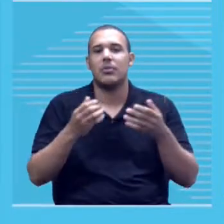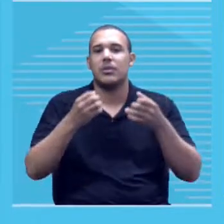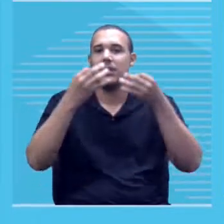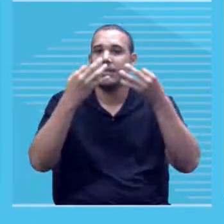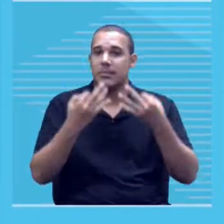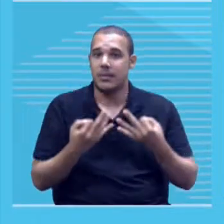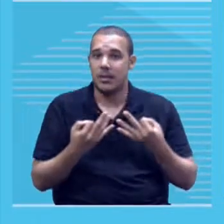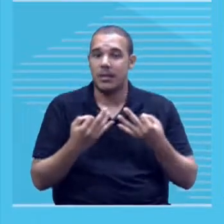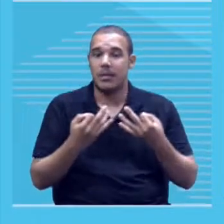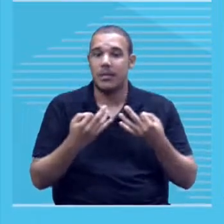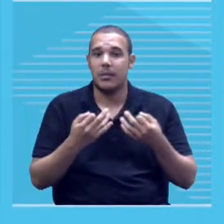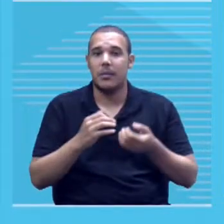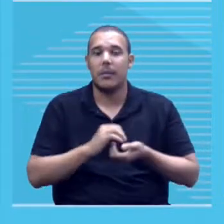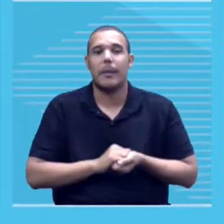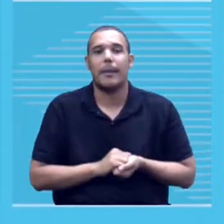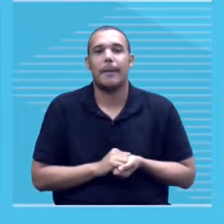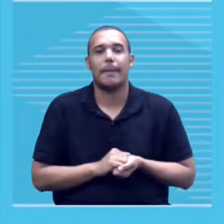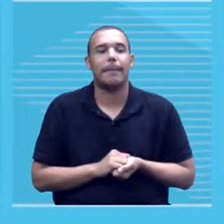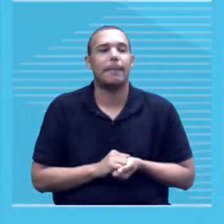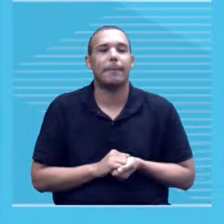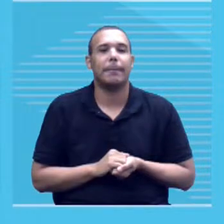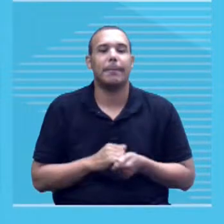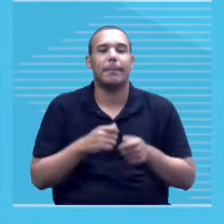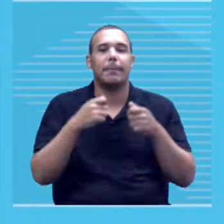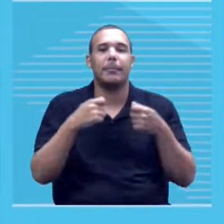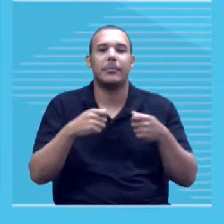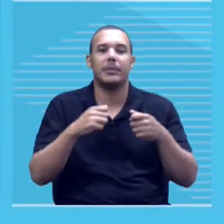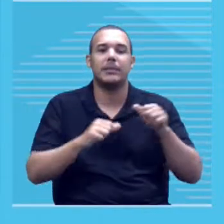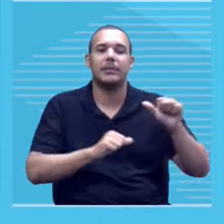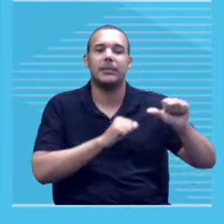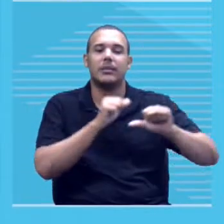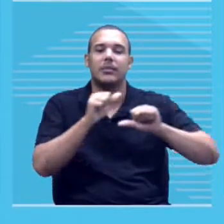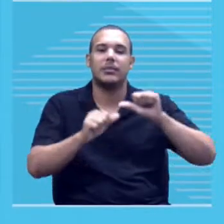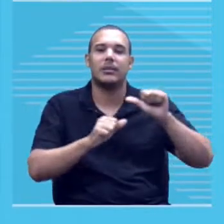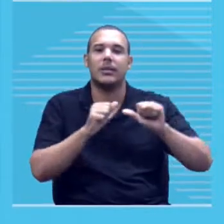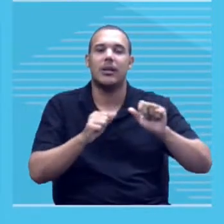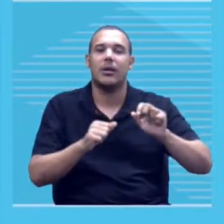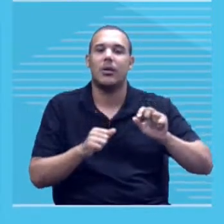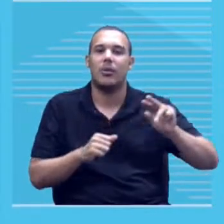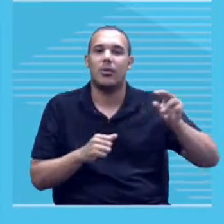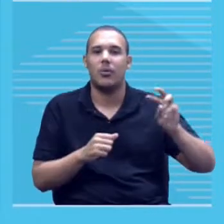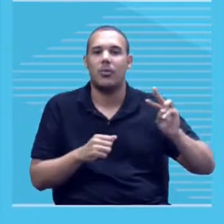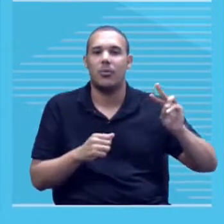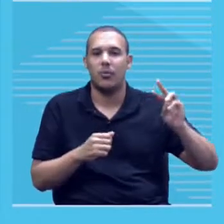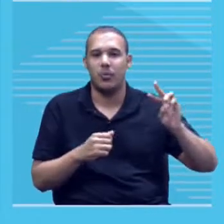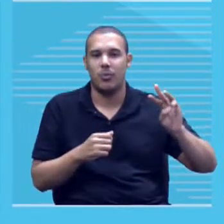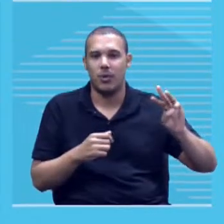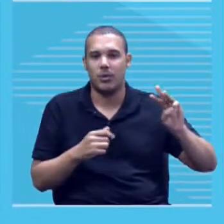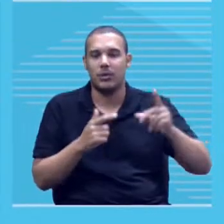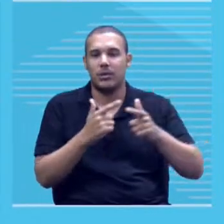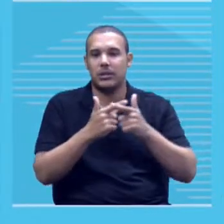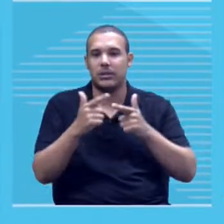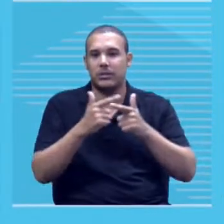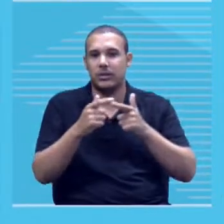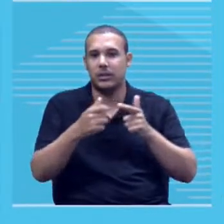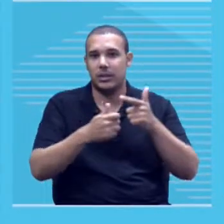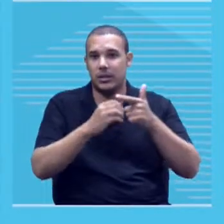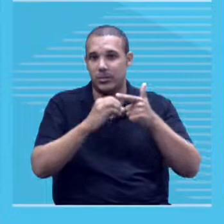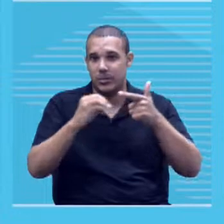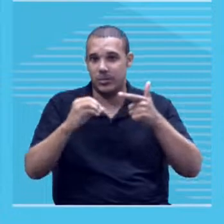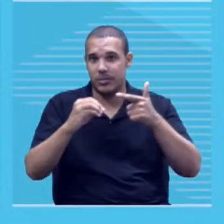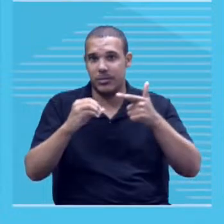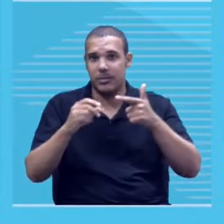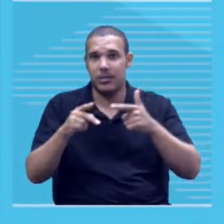1.000, que é justamente para transformar essa unidade, né? Watt dividido por 1.000 vira